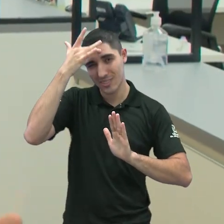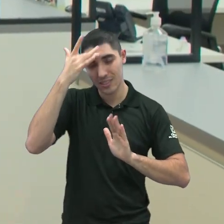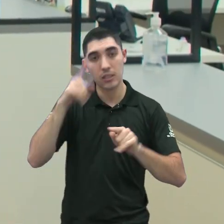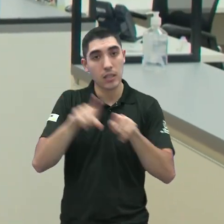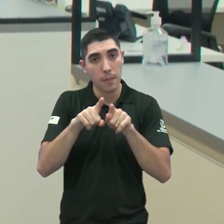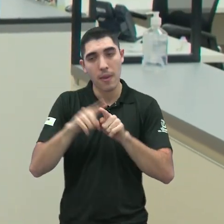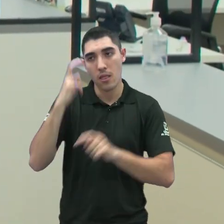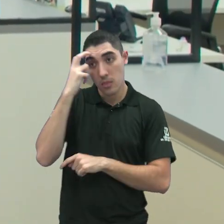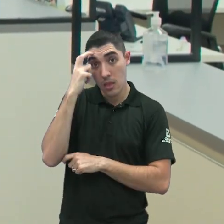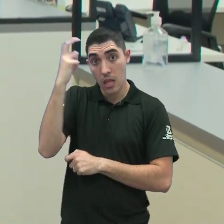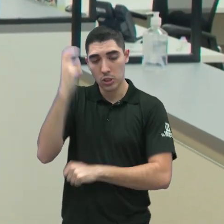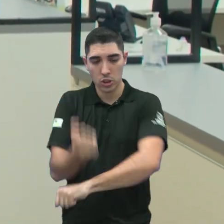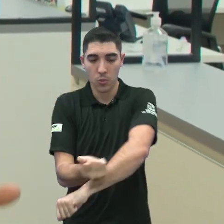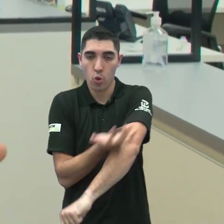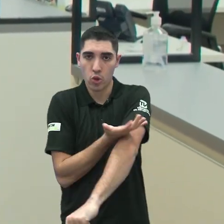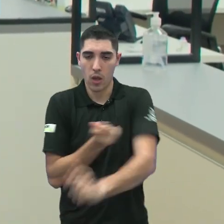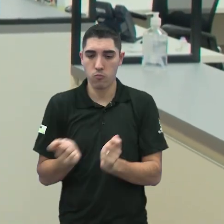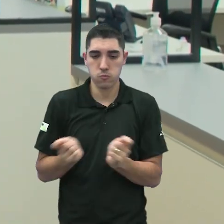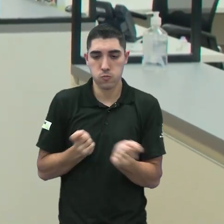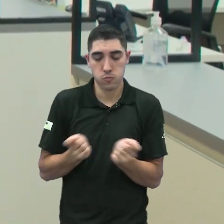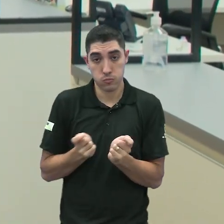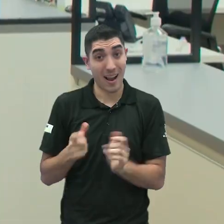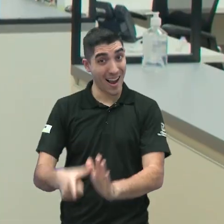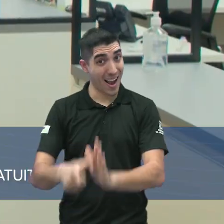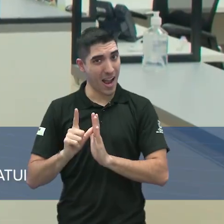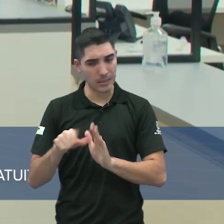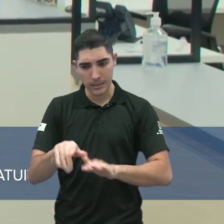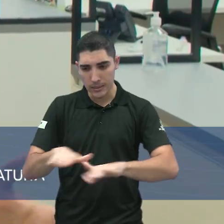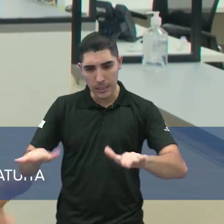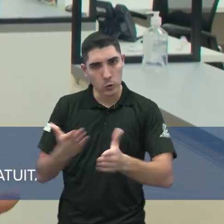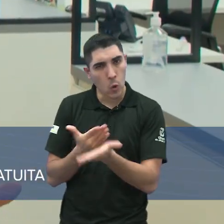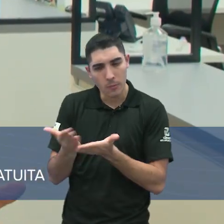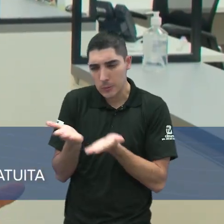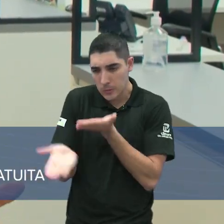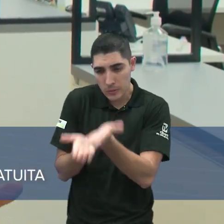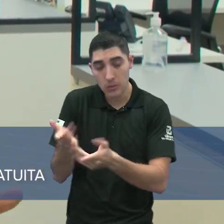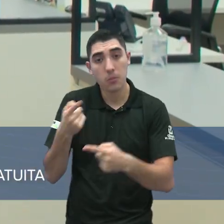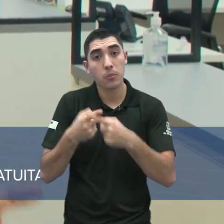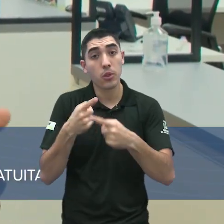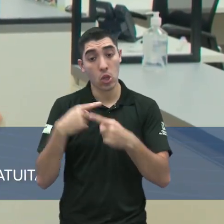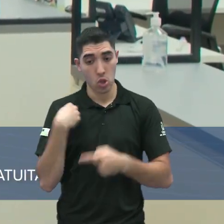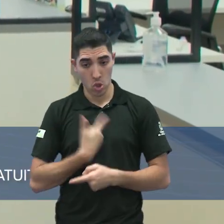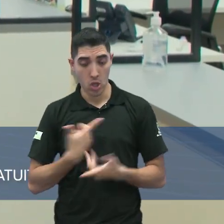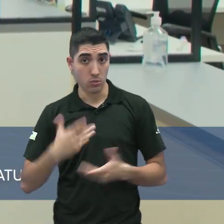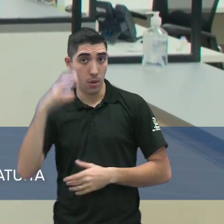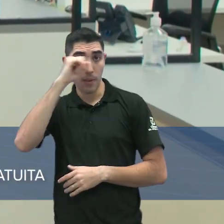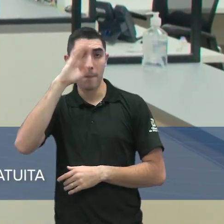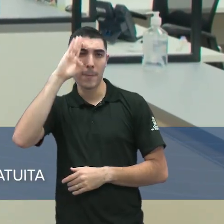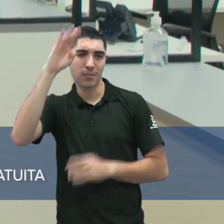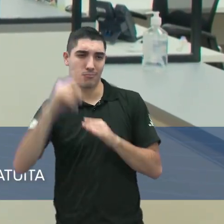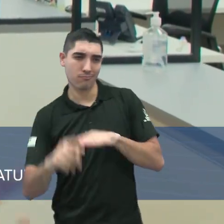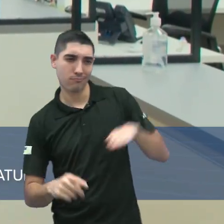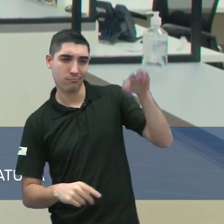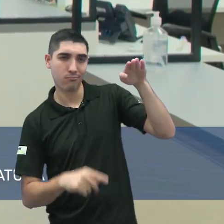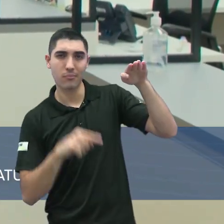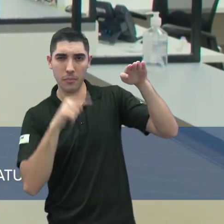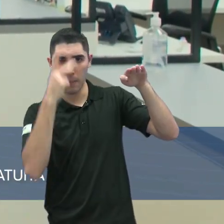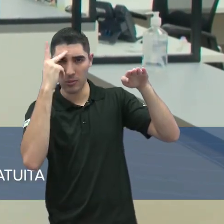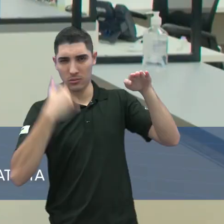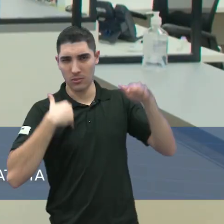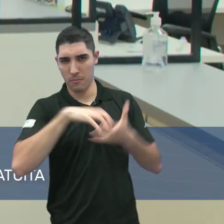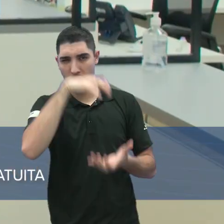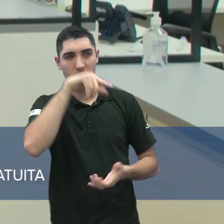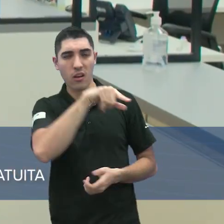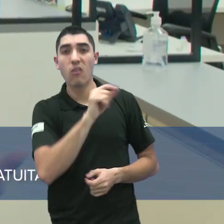mental e da inteligência emocional desde cedo, porque nós aprendemos, né, principalmente as pessoas mais velhas, aprenderam a guardar